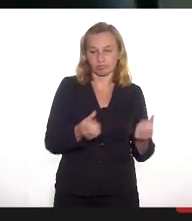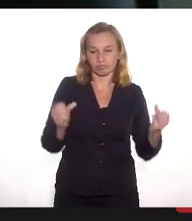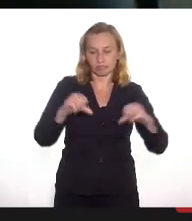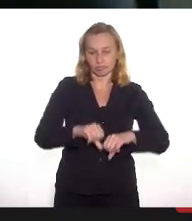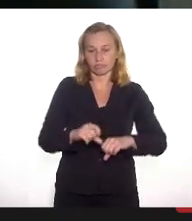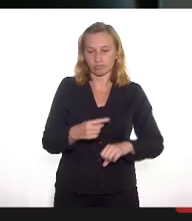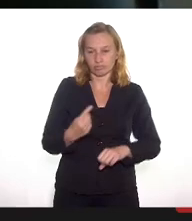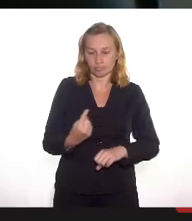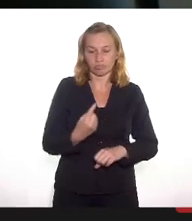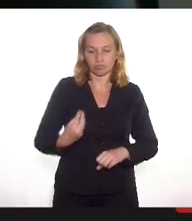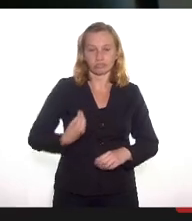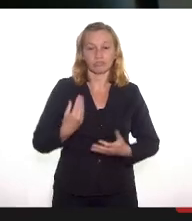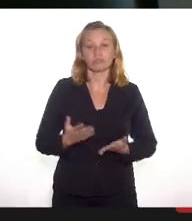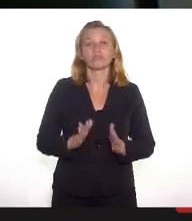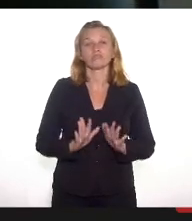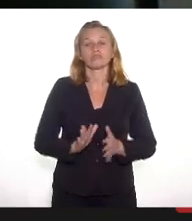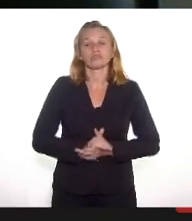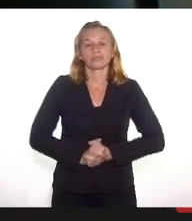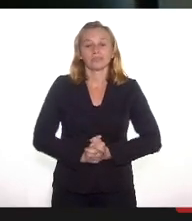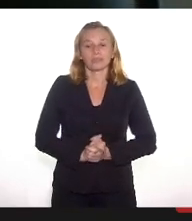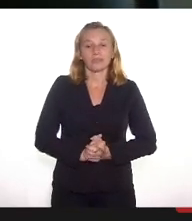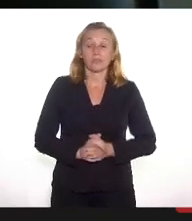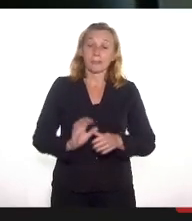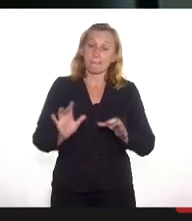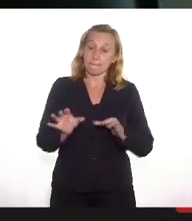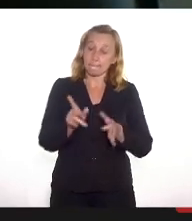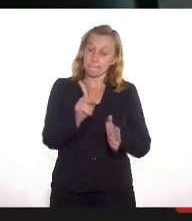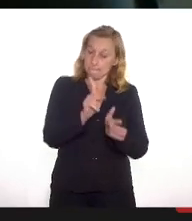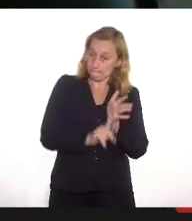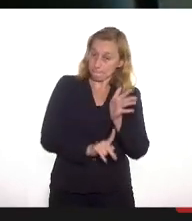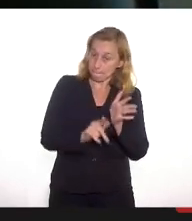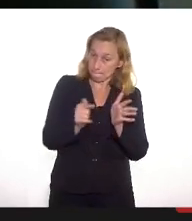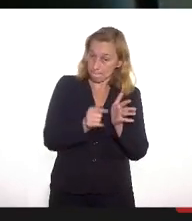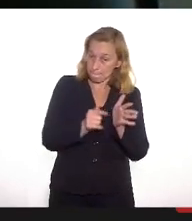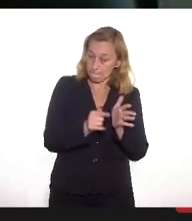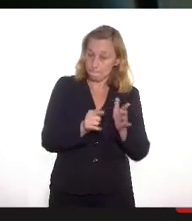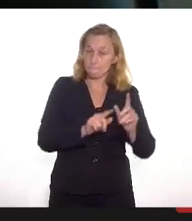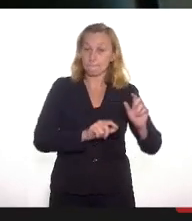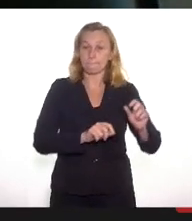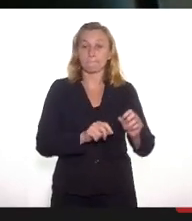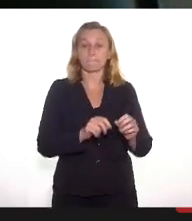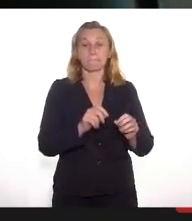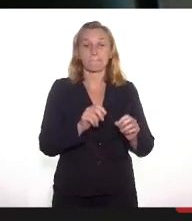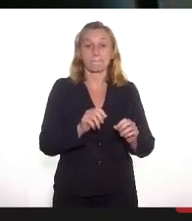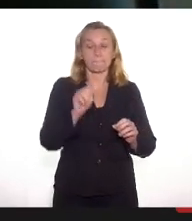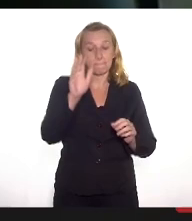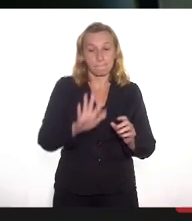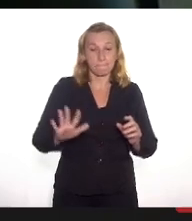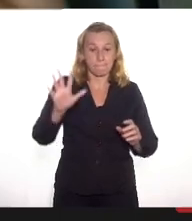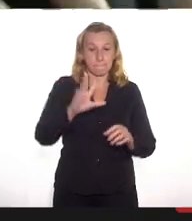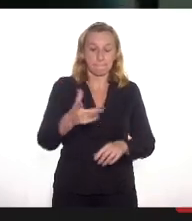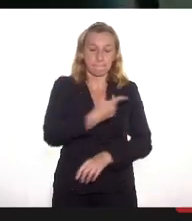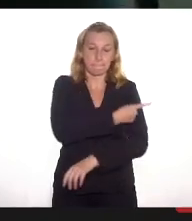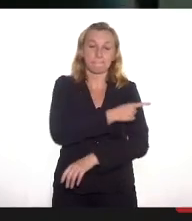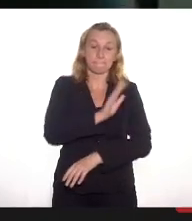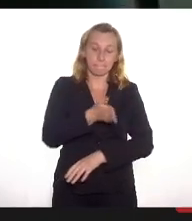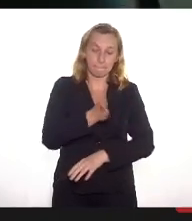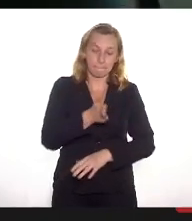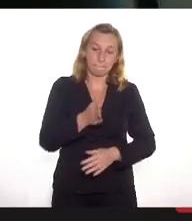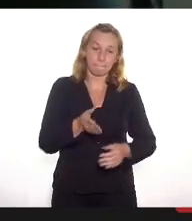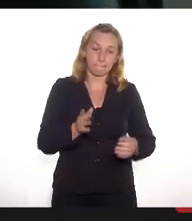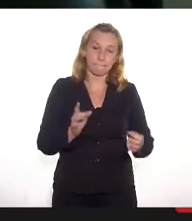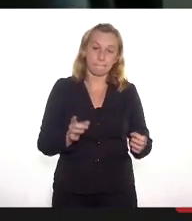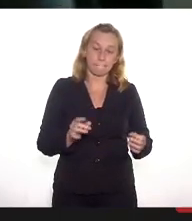atividade Talvez né esse projeto esse programa Melhor dizendo Nacional de se não tivesse